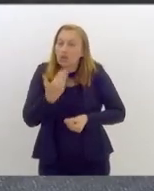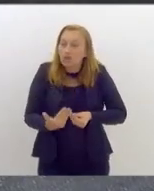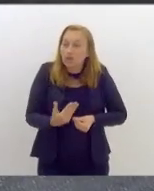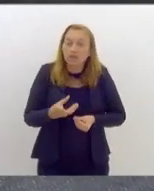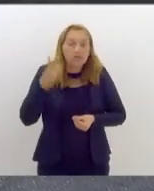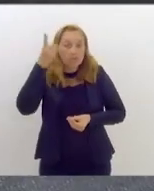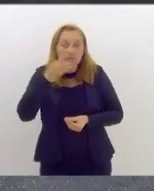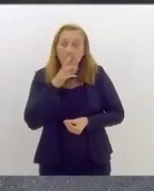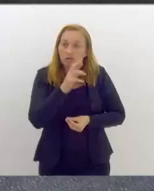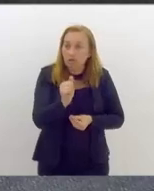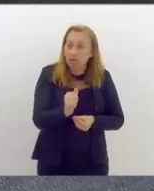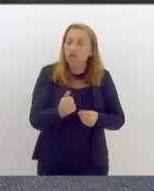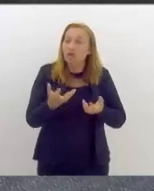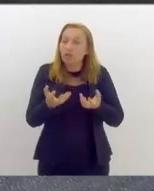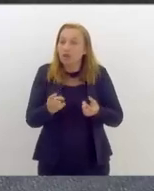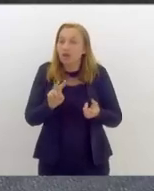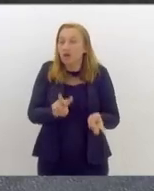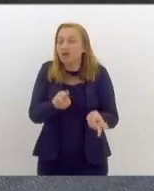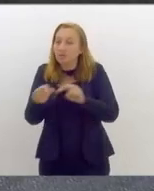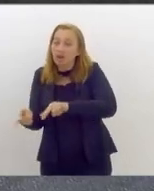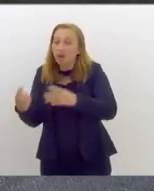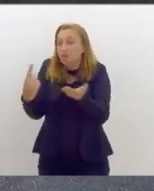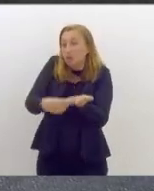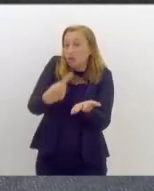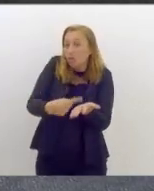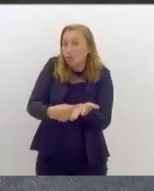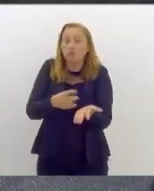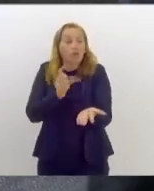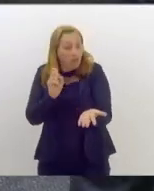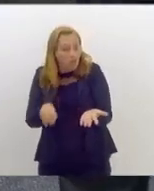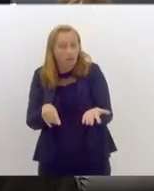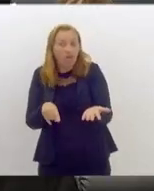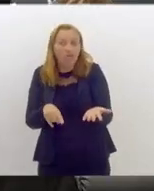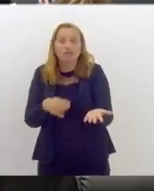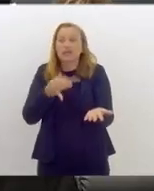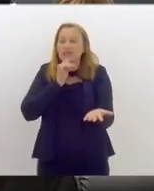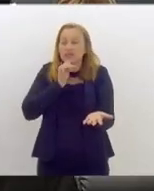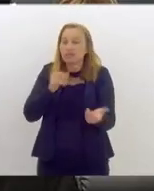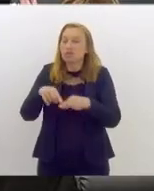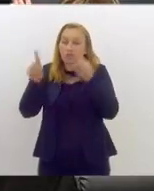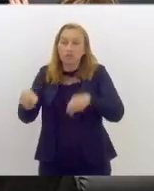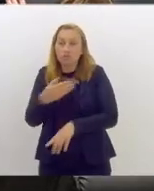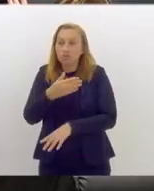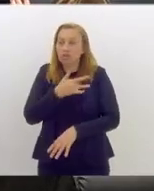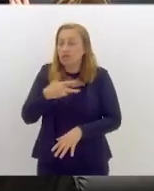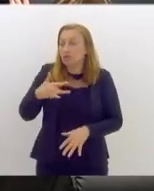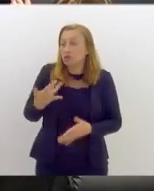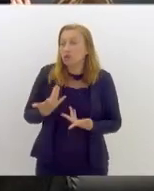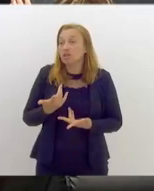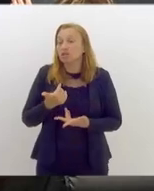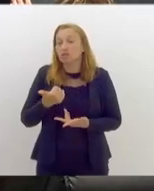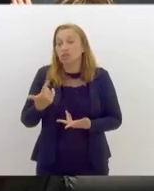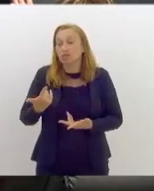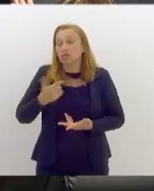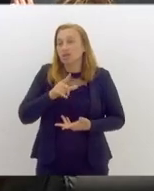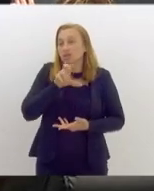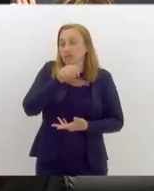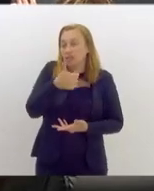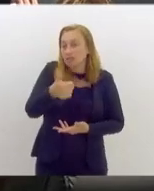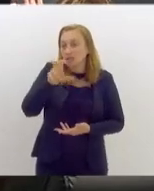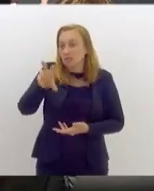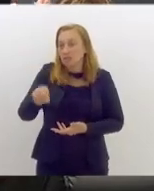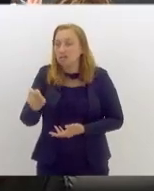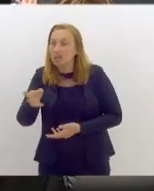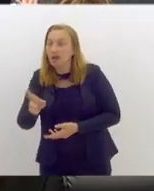esse eu quero encaminhar esse acordo porque é assim porque você não pode no caso por exemplo dos servidores da saúde já é servidor ganhava r$ 150 mas o